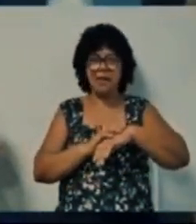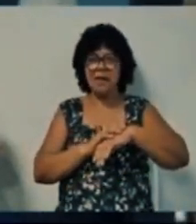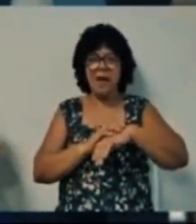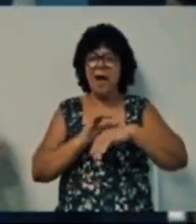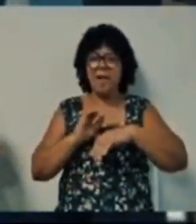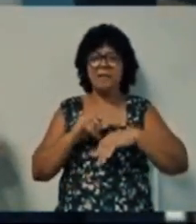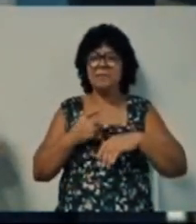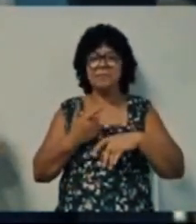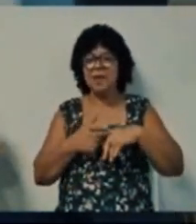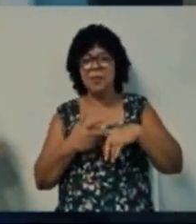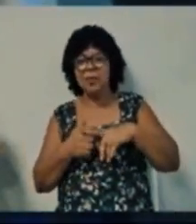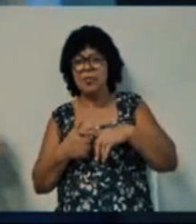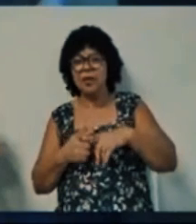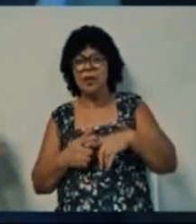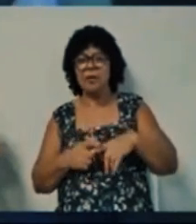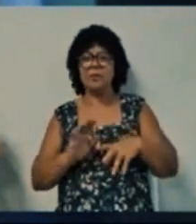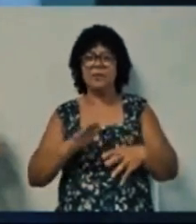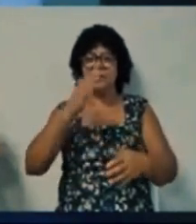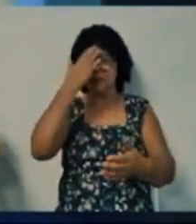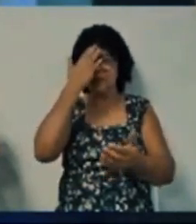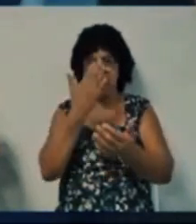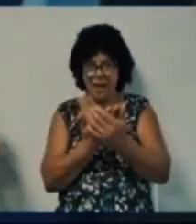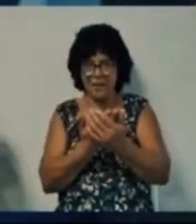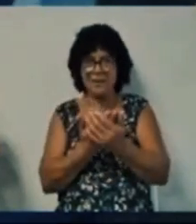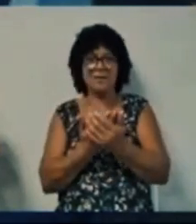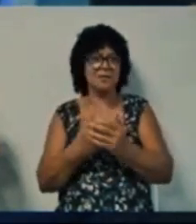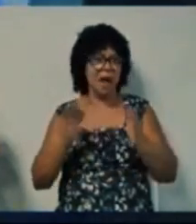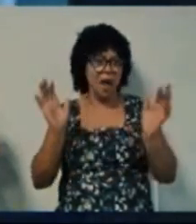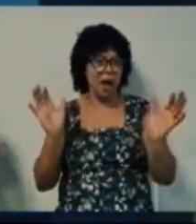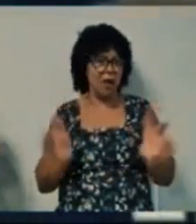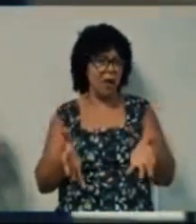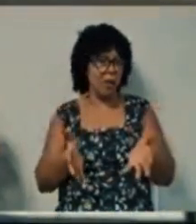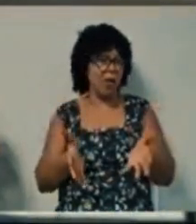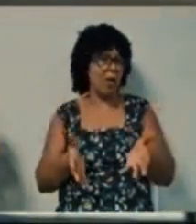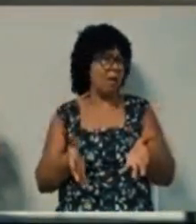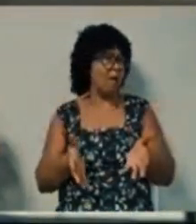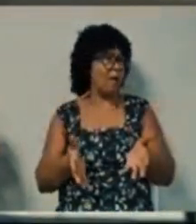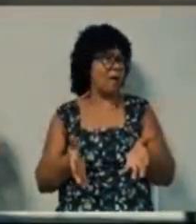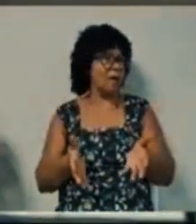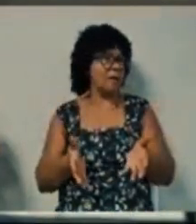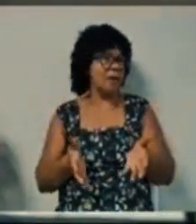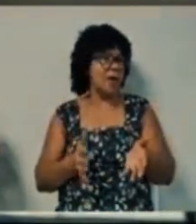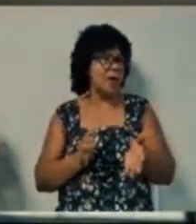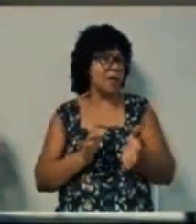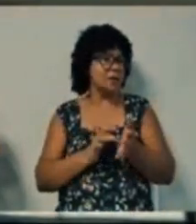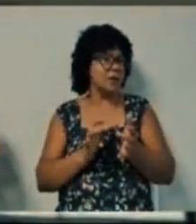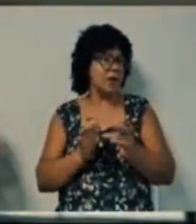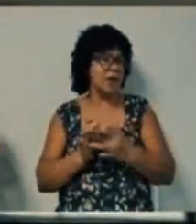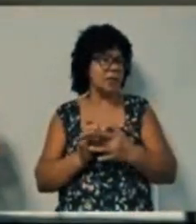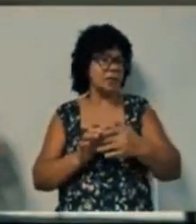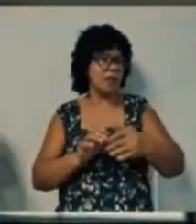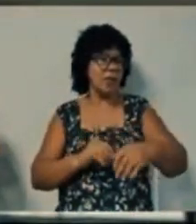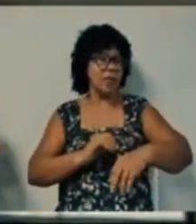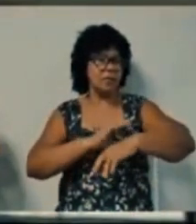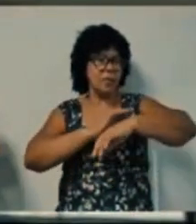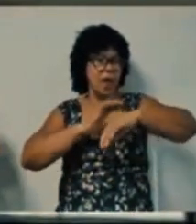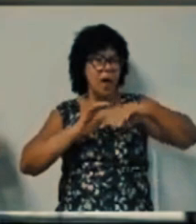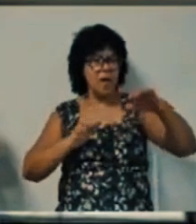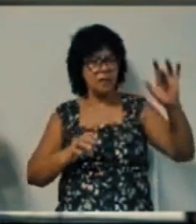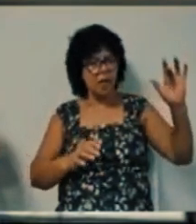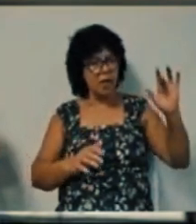crê, se tu crê, agora, nesse exato momento, Jesus te toca para te